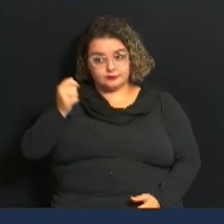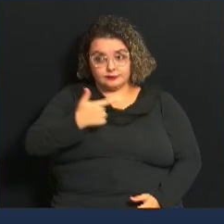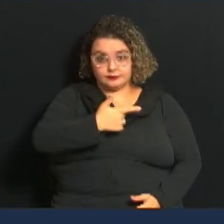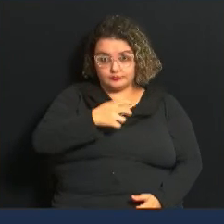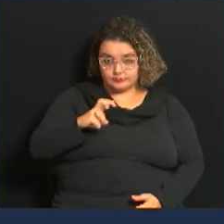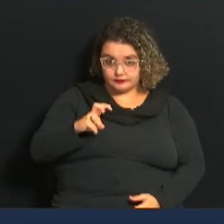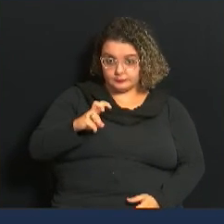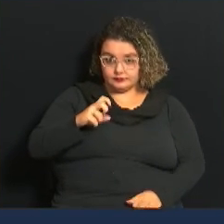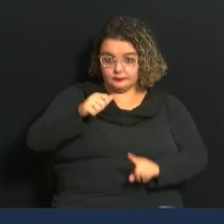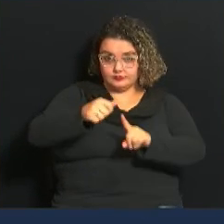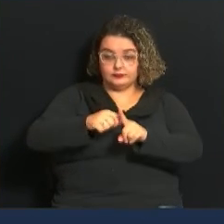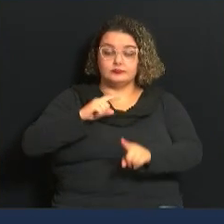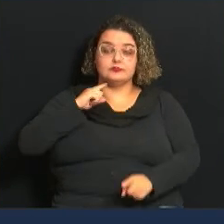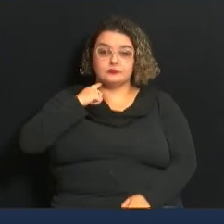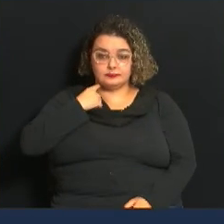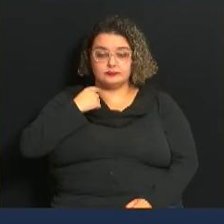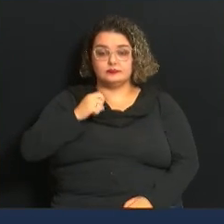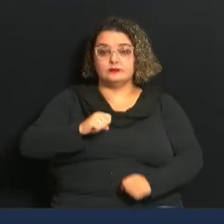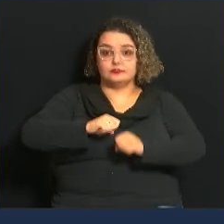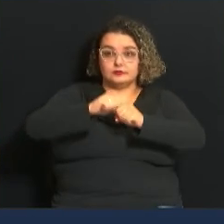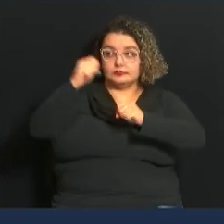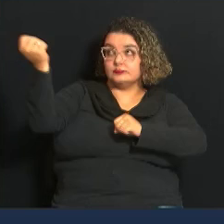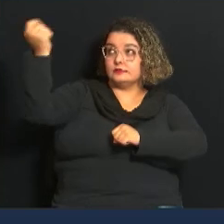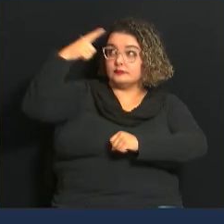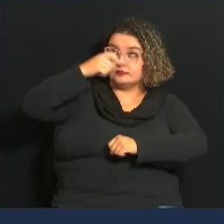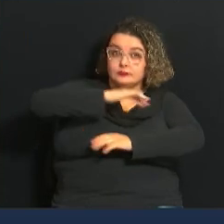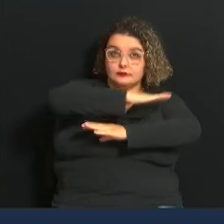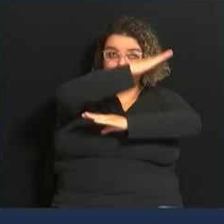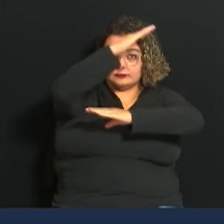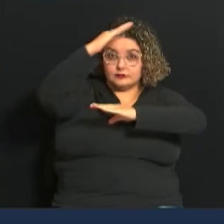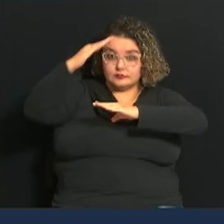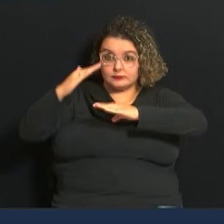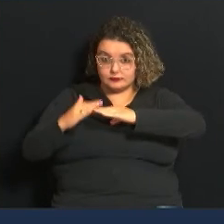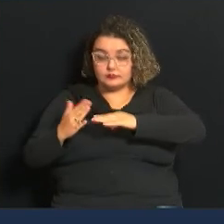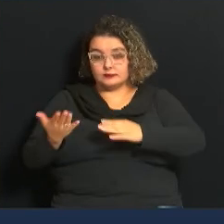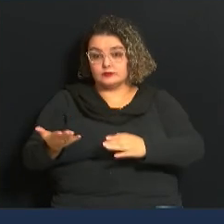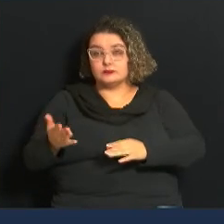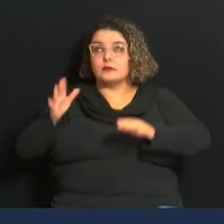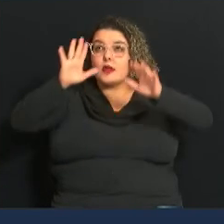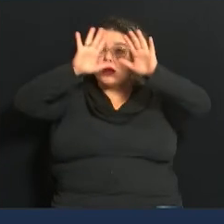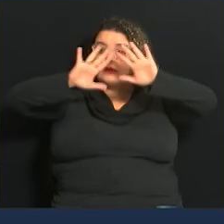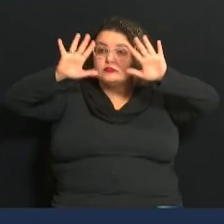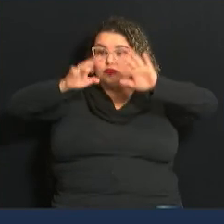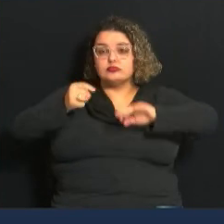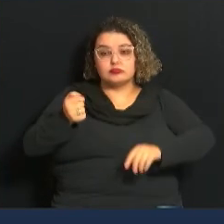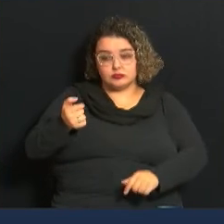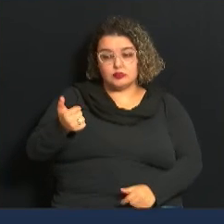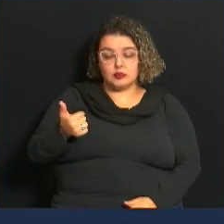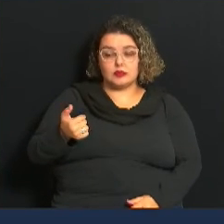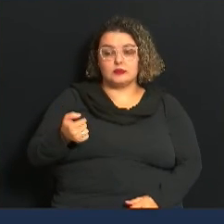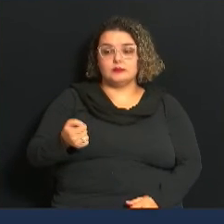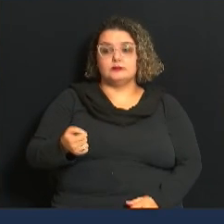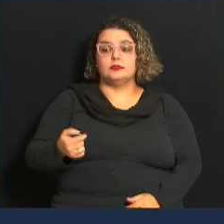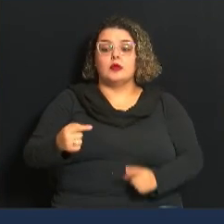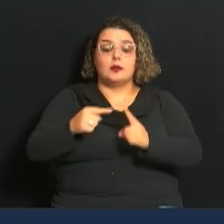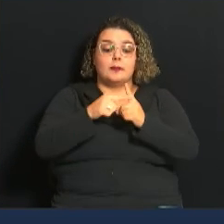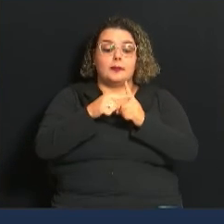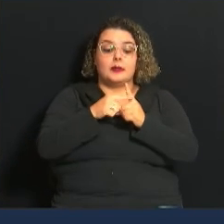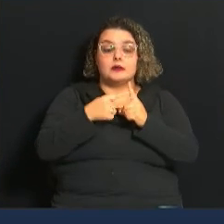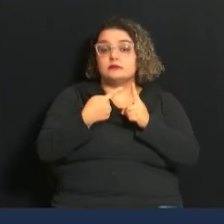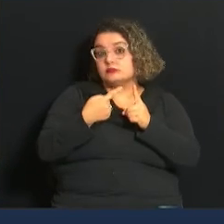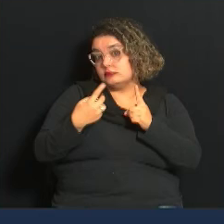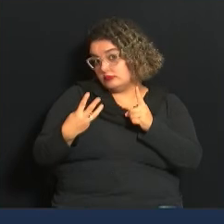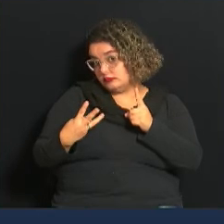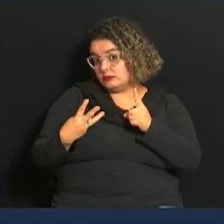de maio, sol aparecendo durante todo o dia, pouca nebulosidade, olha só. Mínima de 13 graus, para